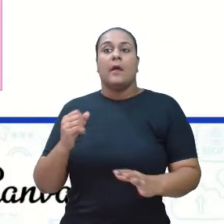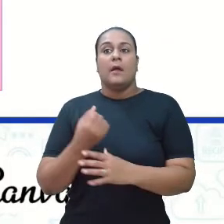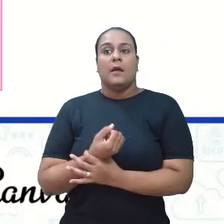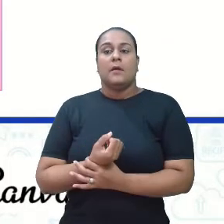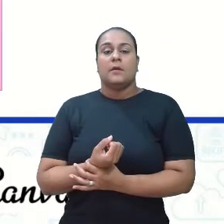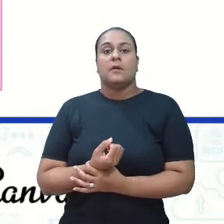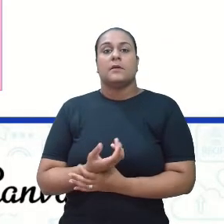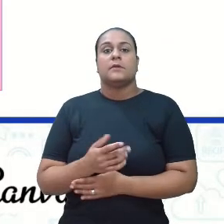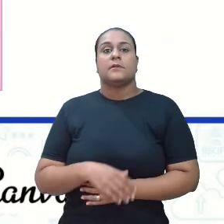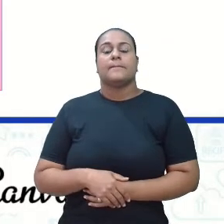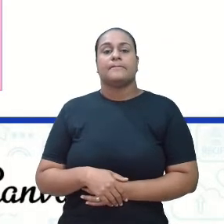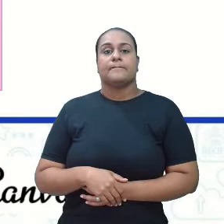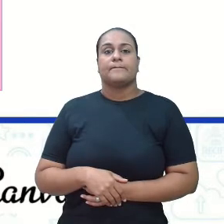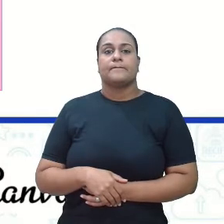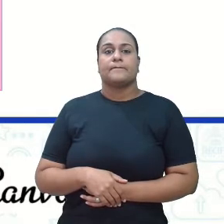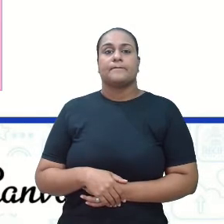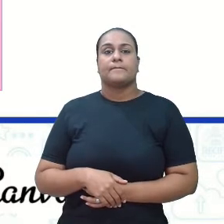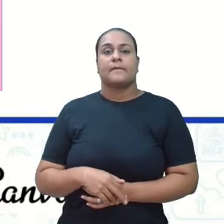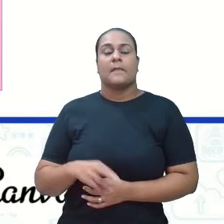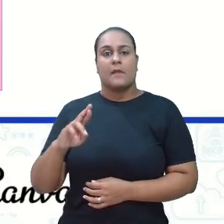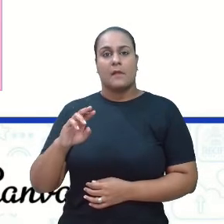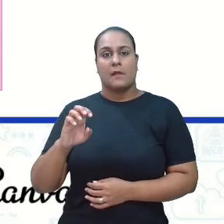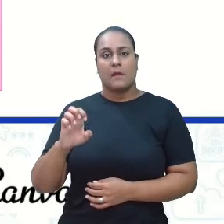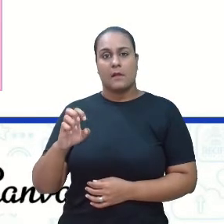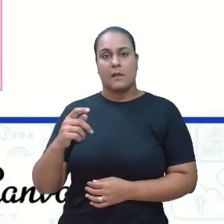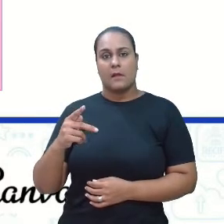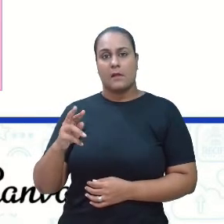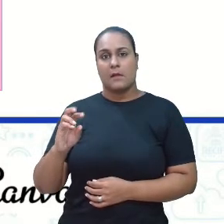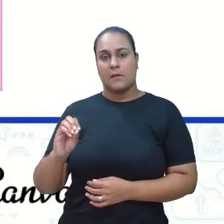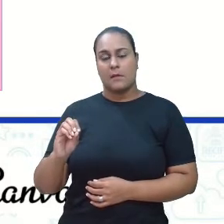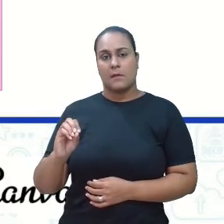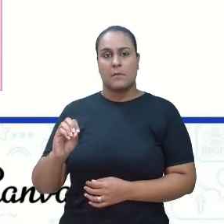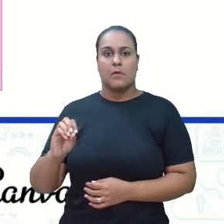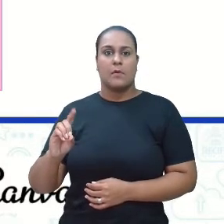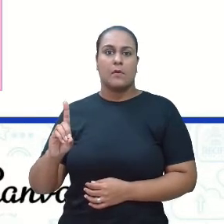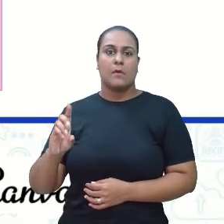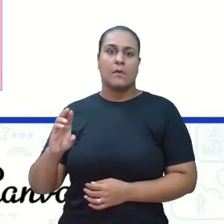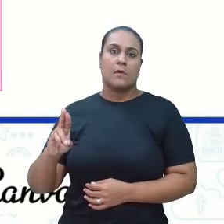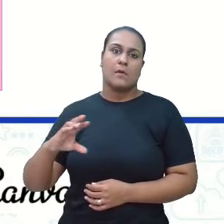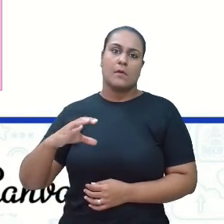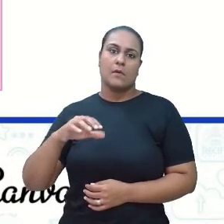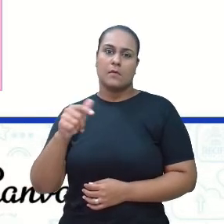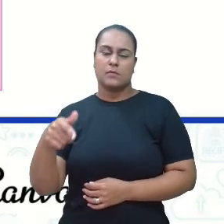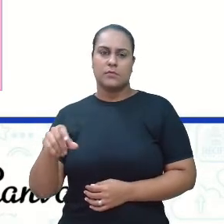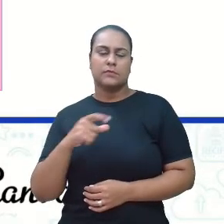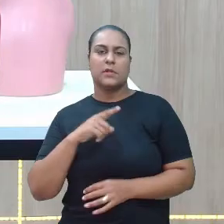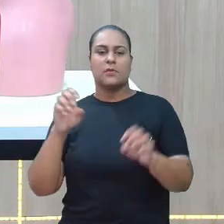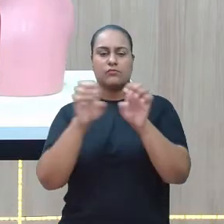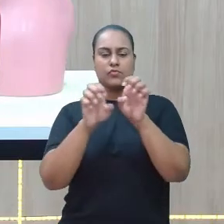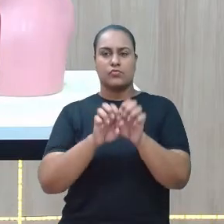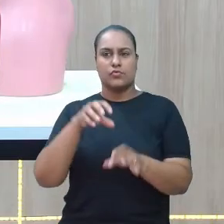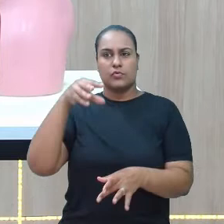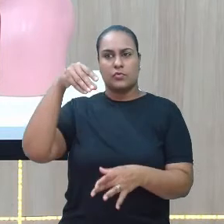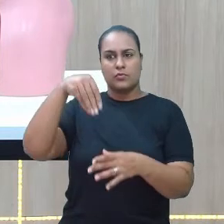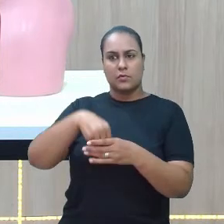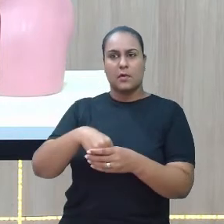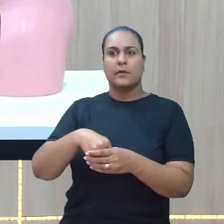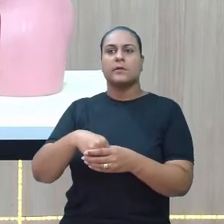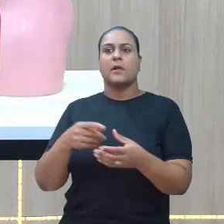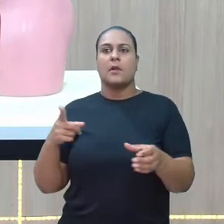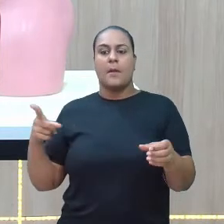reprodução, é responsável pela reprodução, e também encontramos estruturas neles que produzem os